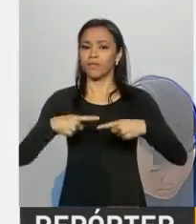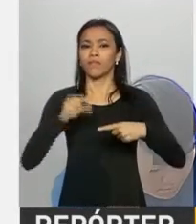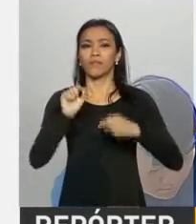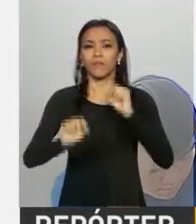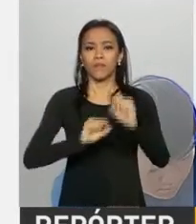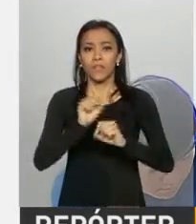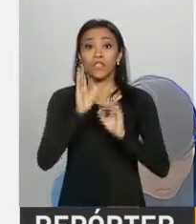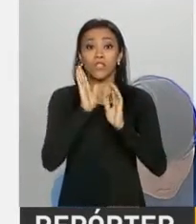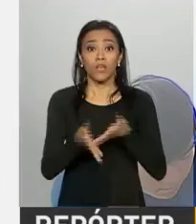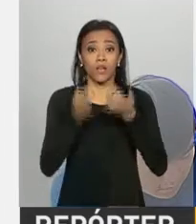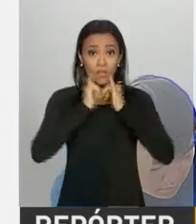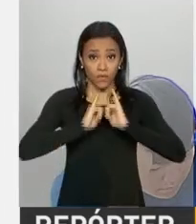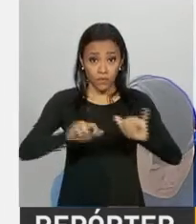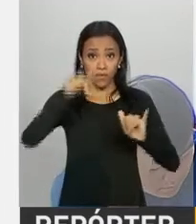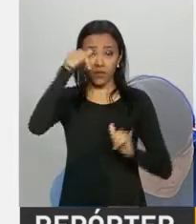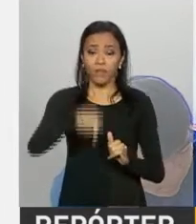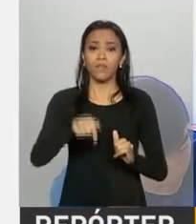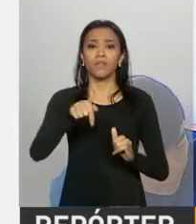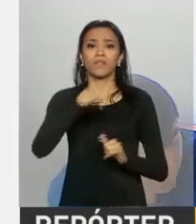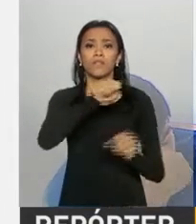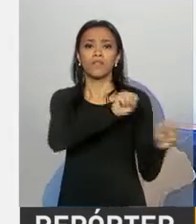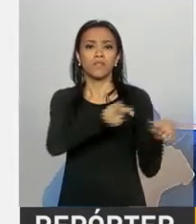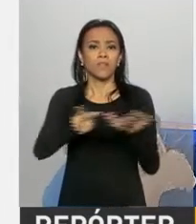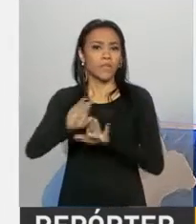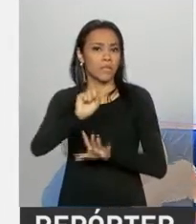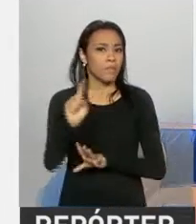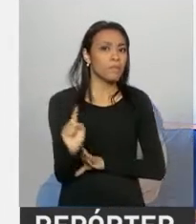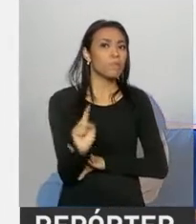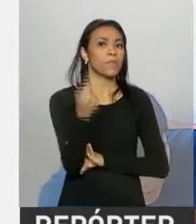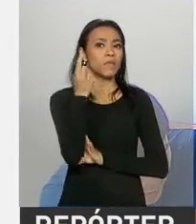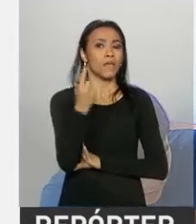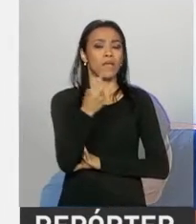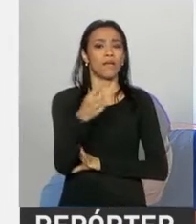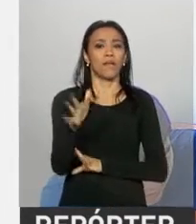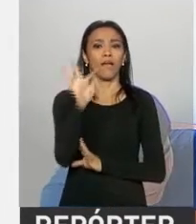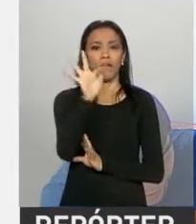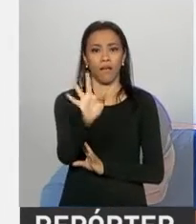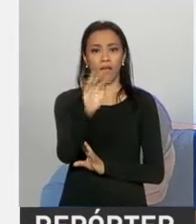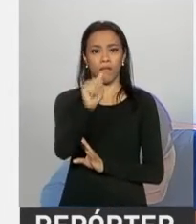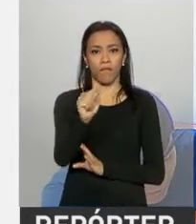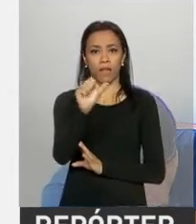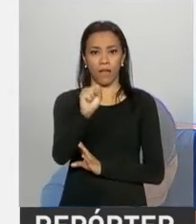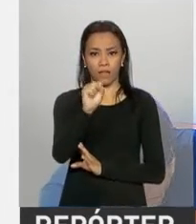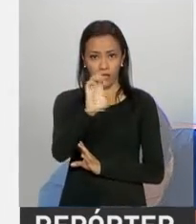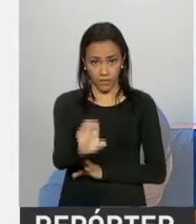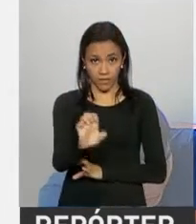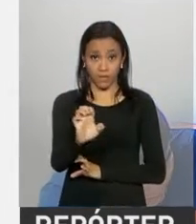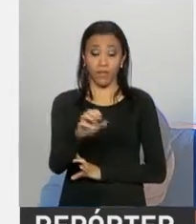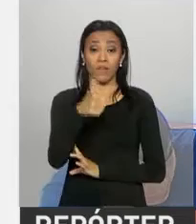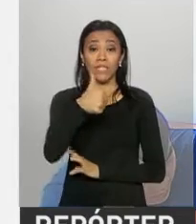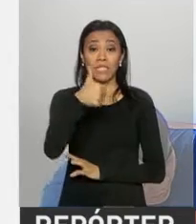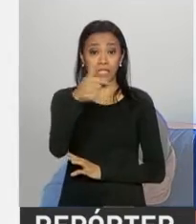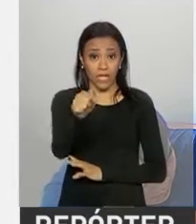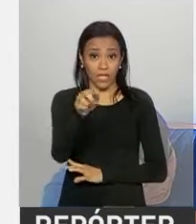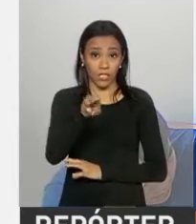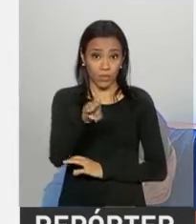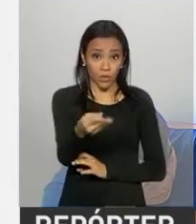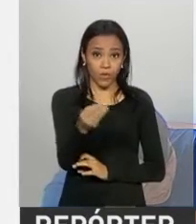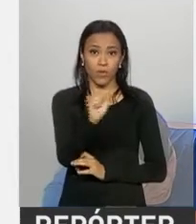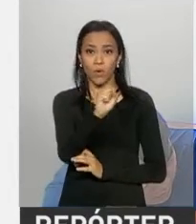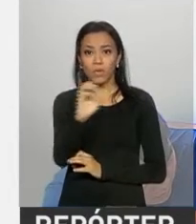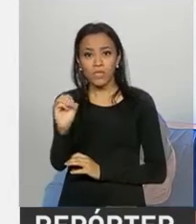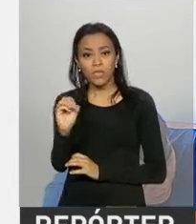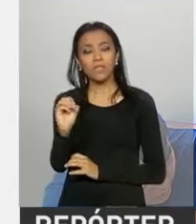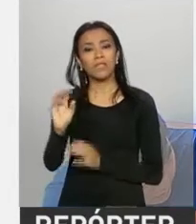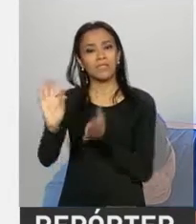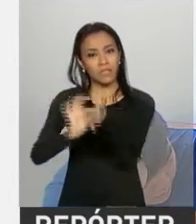foi divulgado nesta semana o resultado da primeira fase da obmep foram 17 milhões e 800 mil